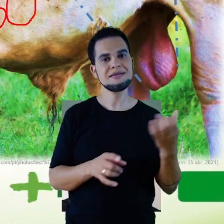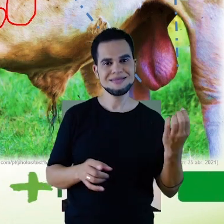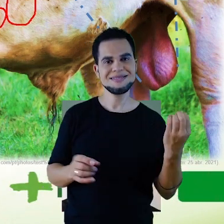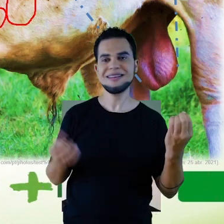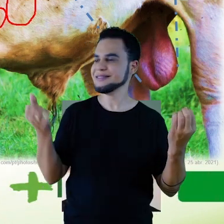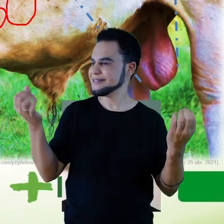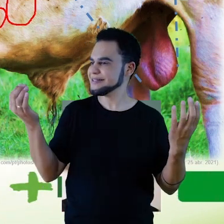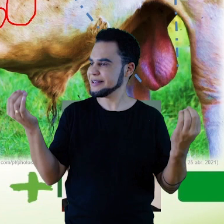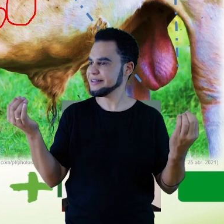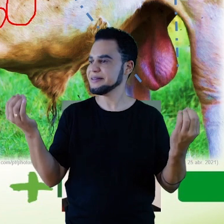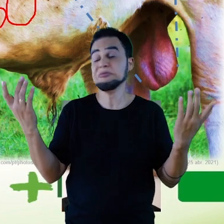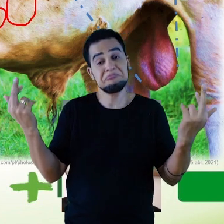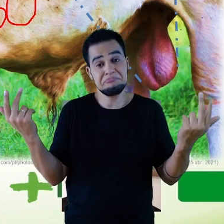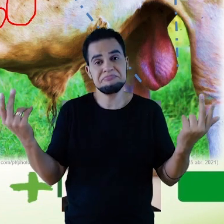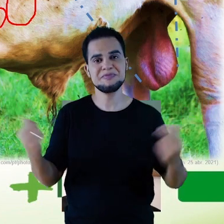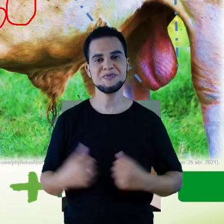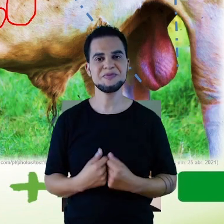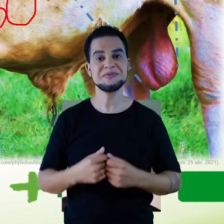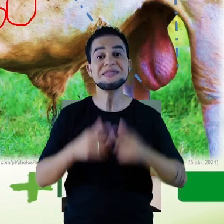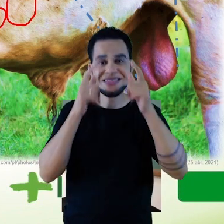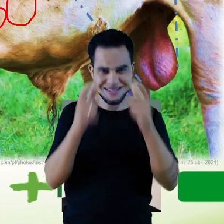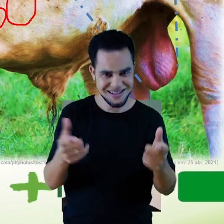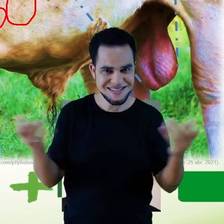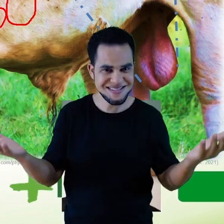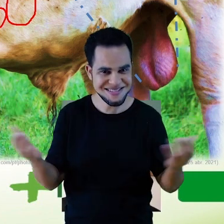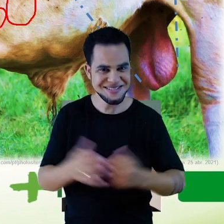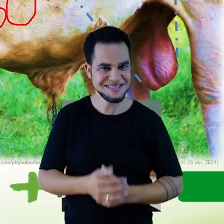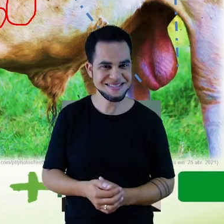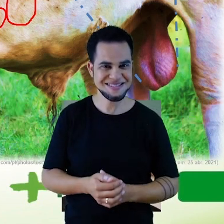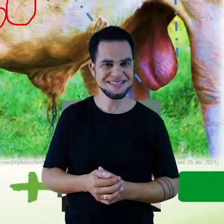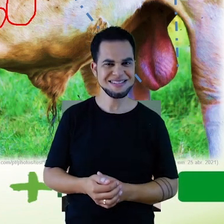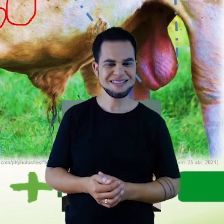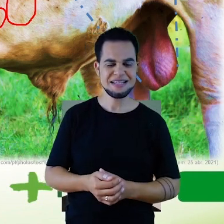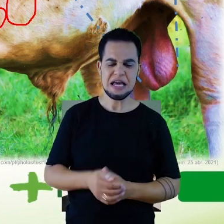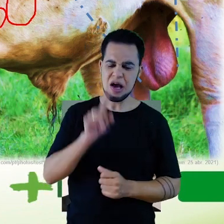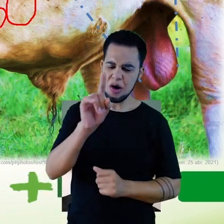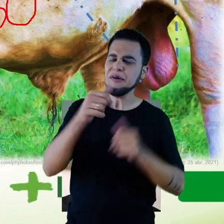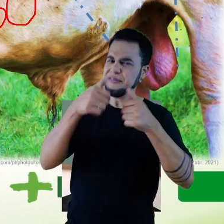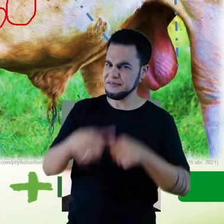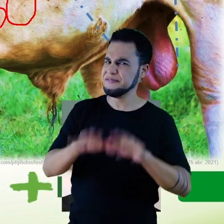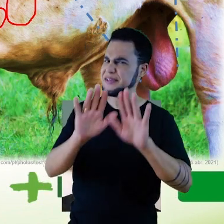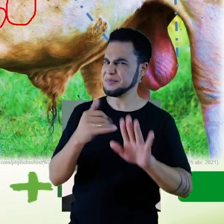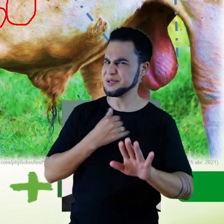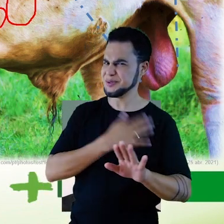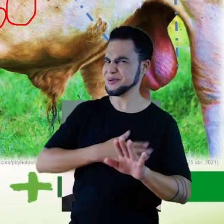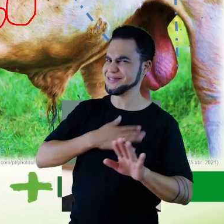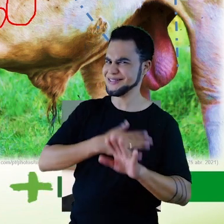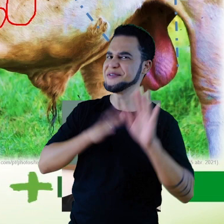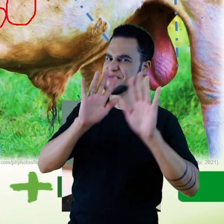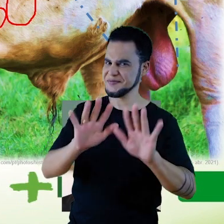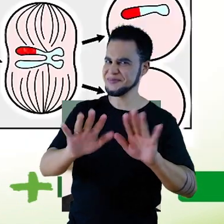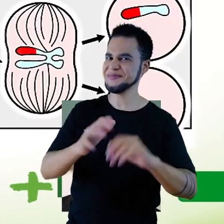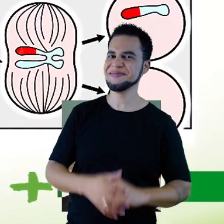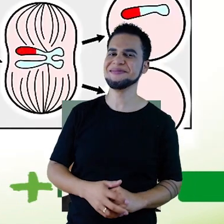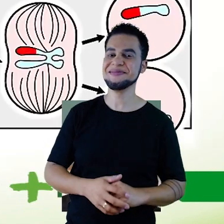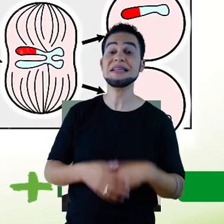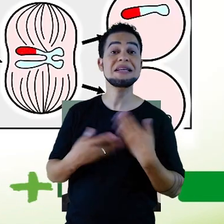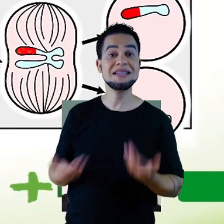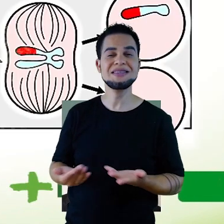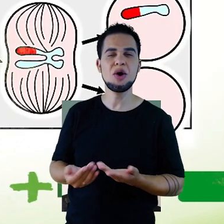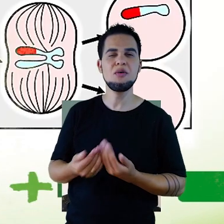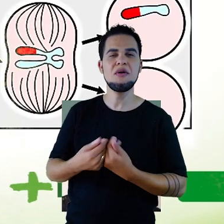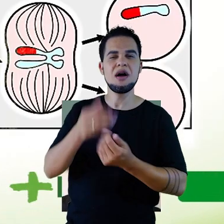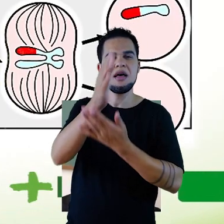também 60, sabe? Não é interessante, pessoal? Ninguém sai, que eu tô gostando. Então vamos ver.